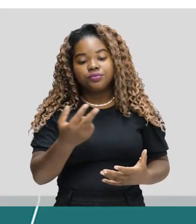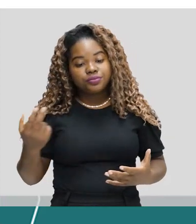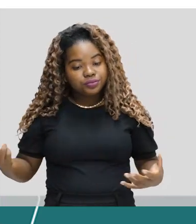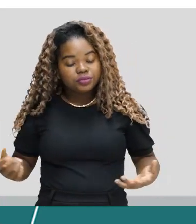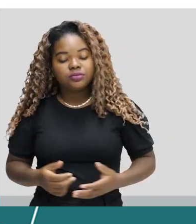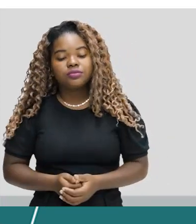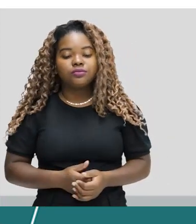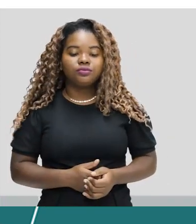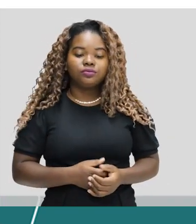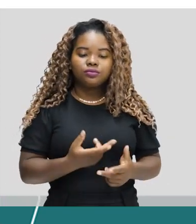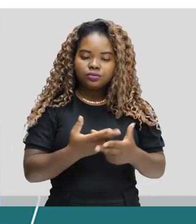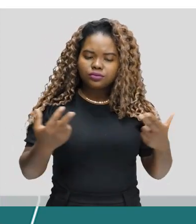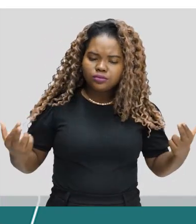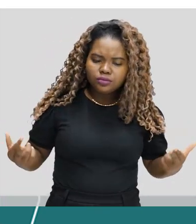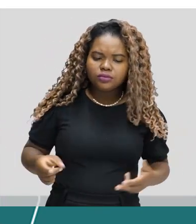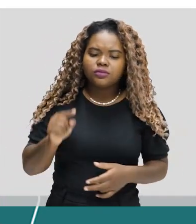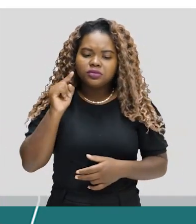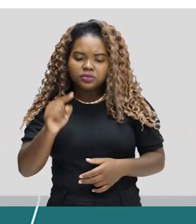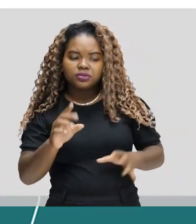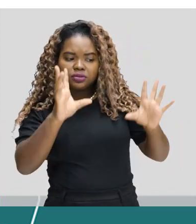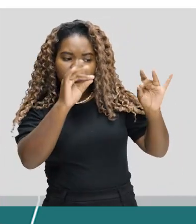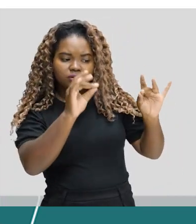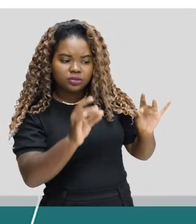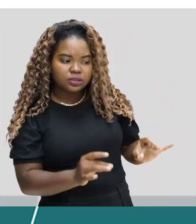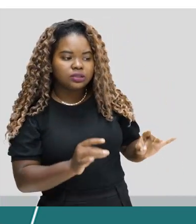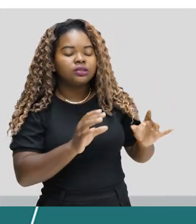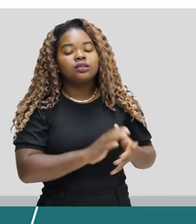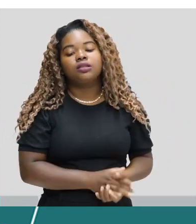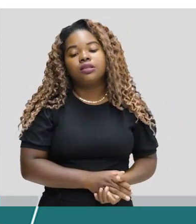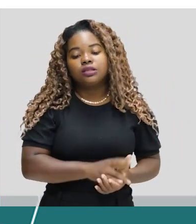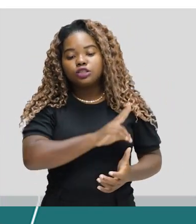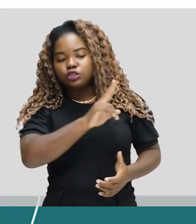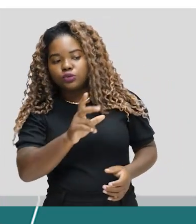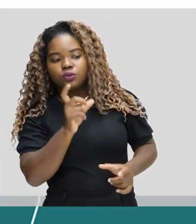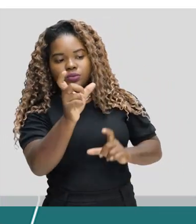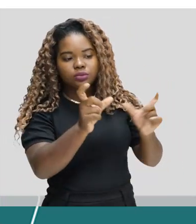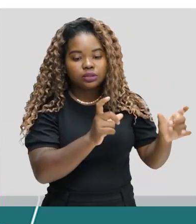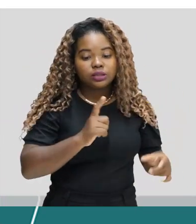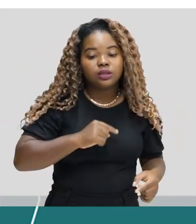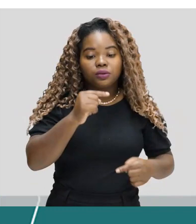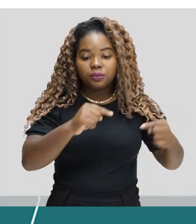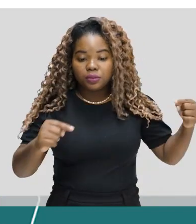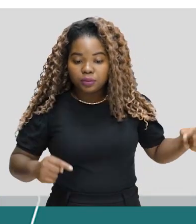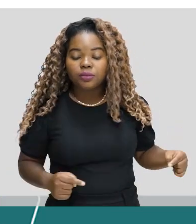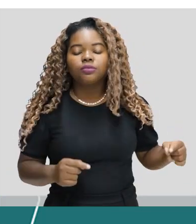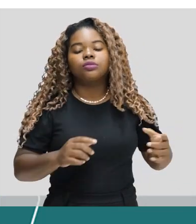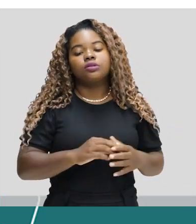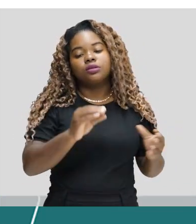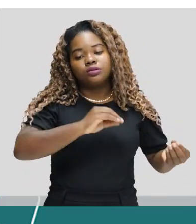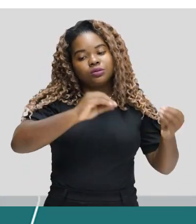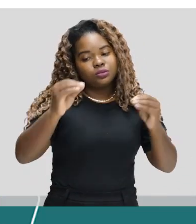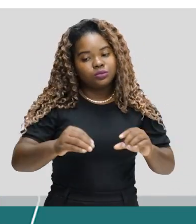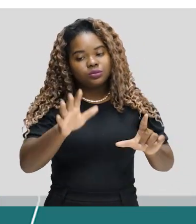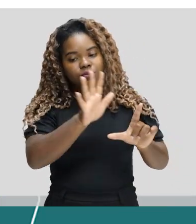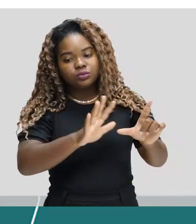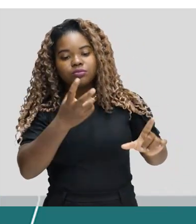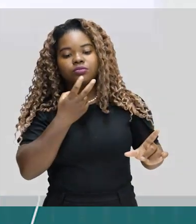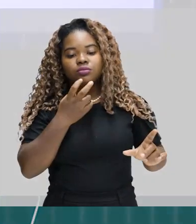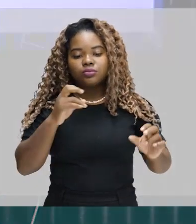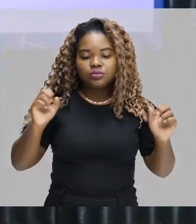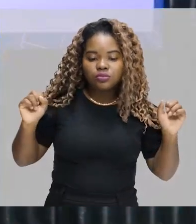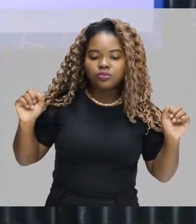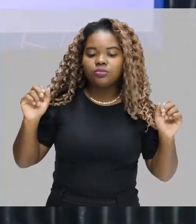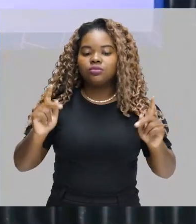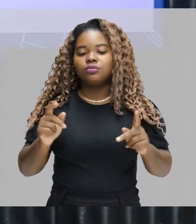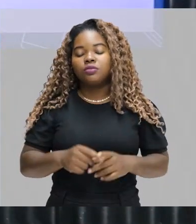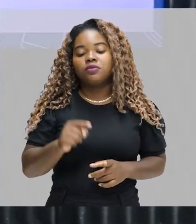mais detalhes todos esses nomes e todas essas palavras, dê uma olhadinha na nossa apostila, nos materiais adicionais lá na plataforma Gonçalves